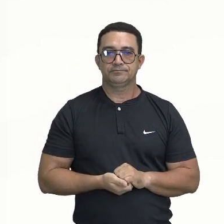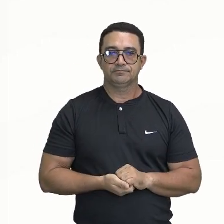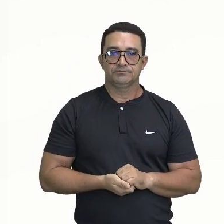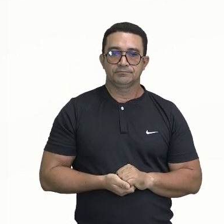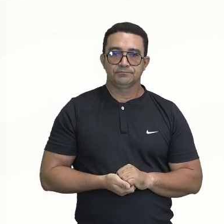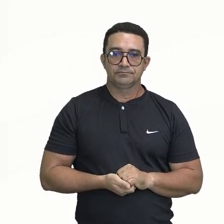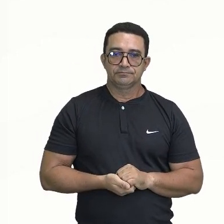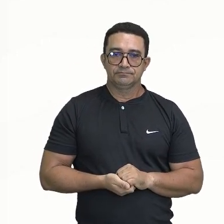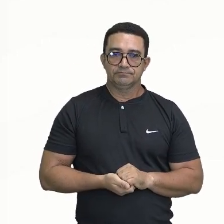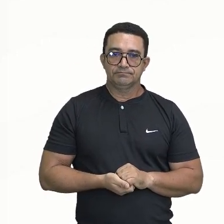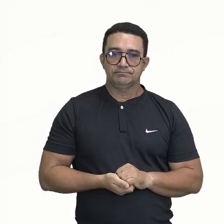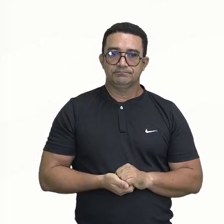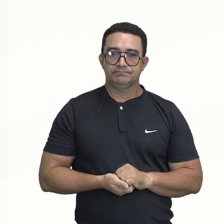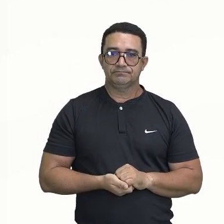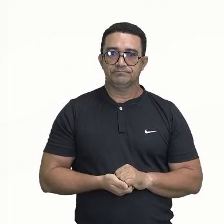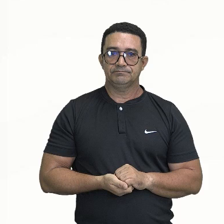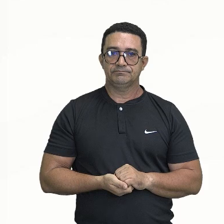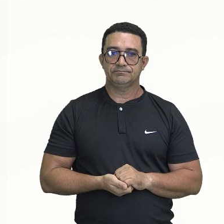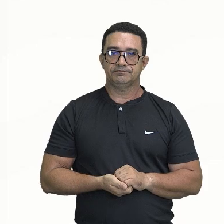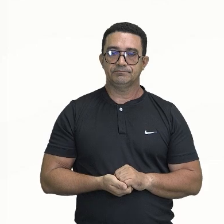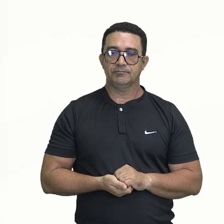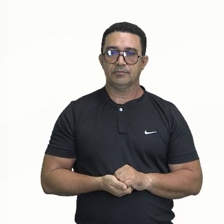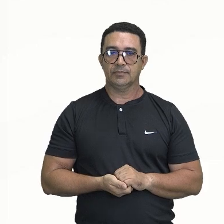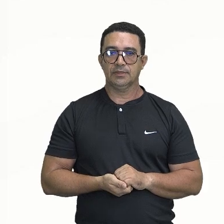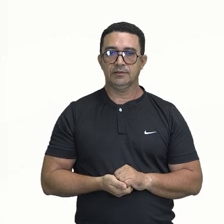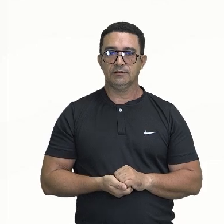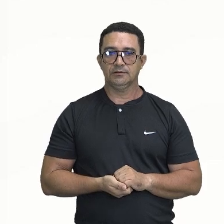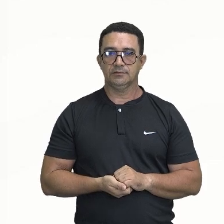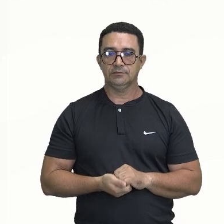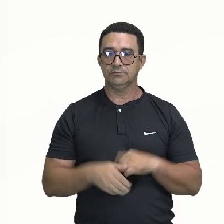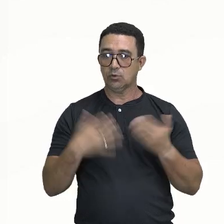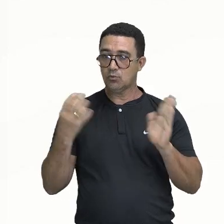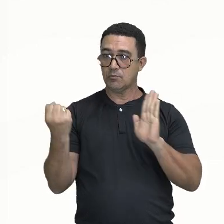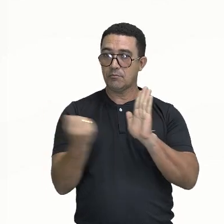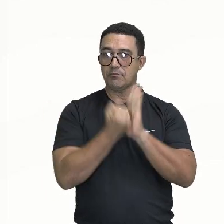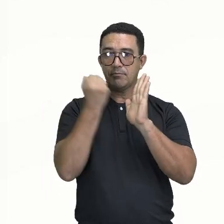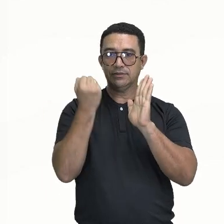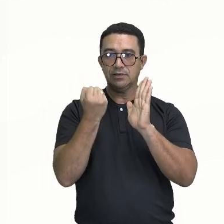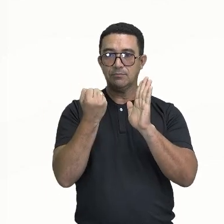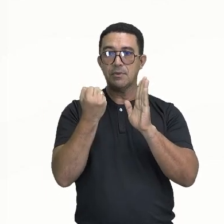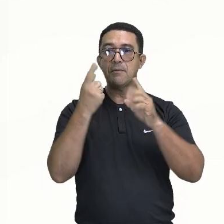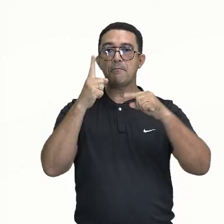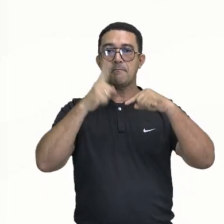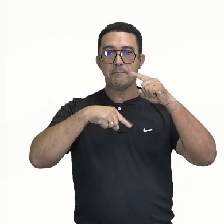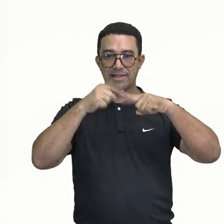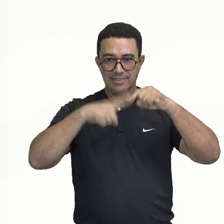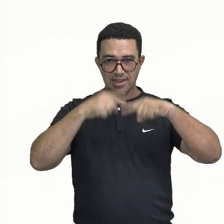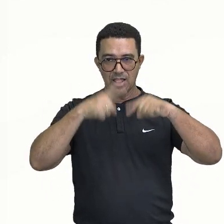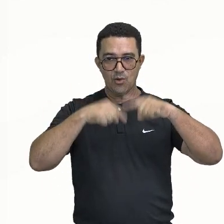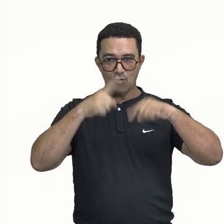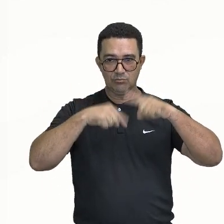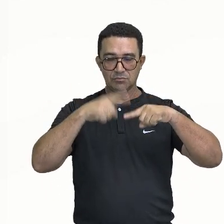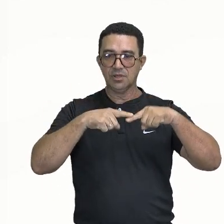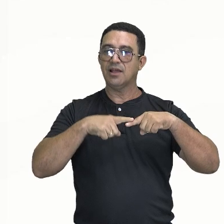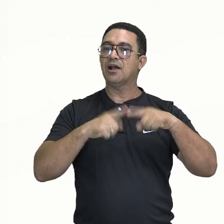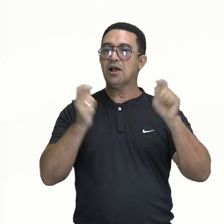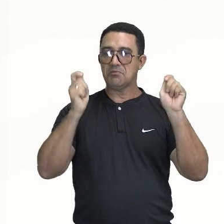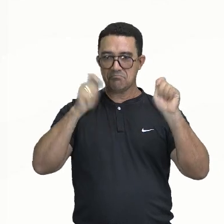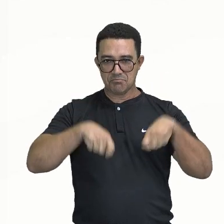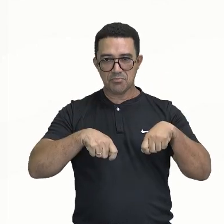dentro disso, os bens móveis. Então, o patrimônio material, ele pode